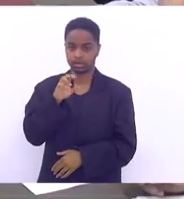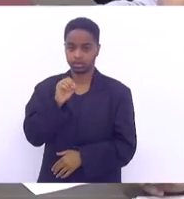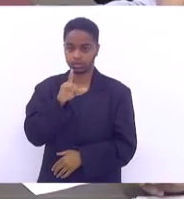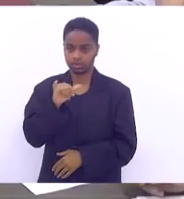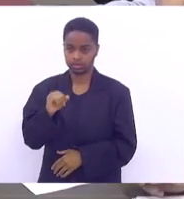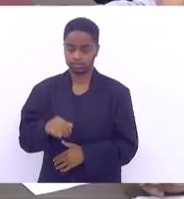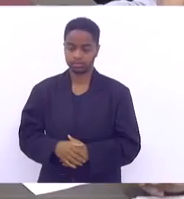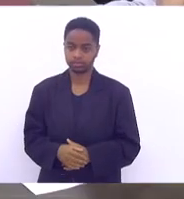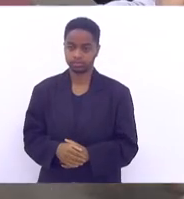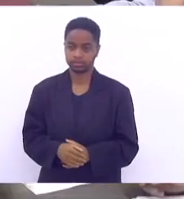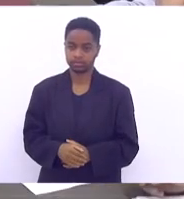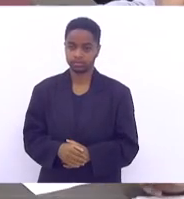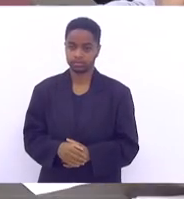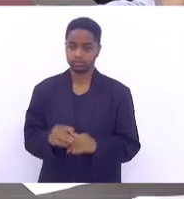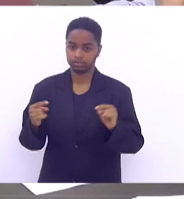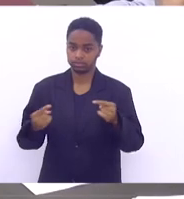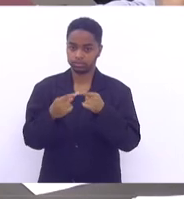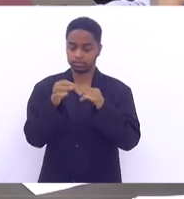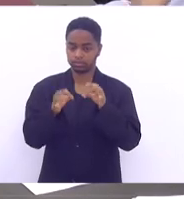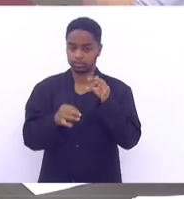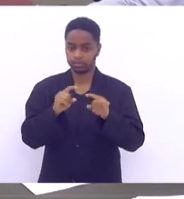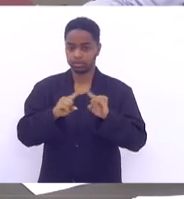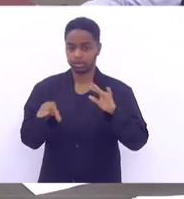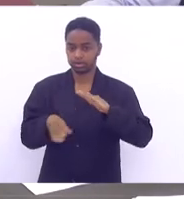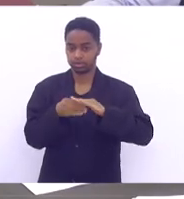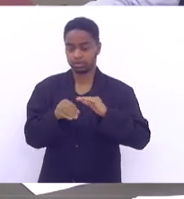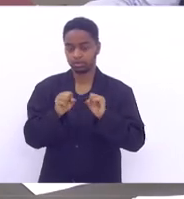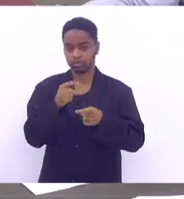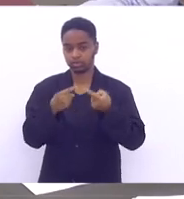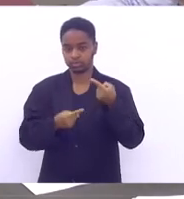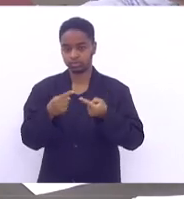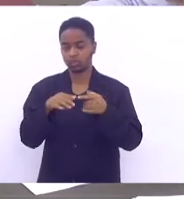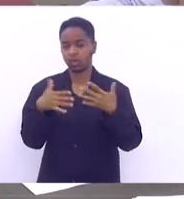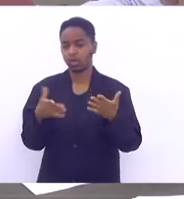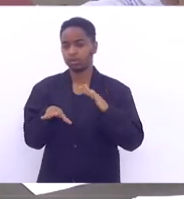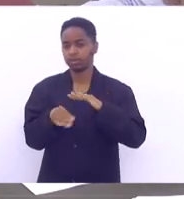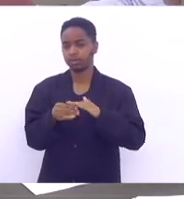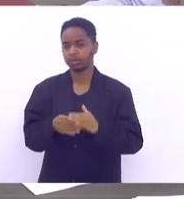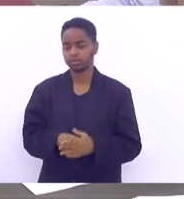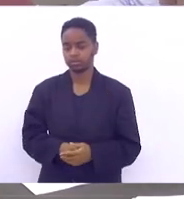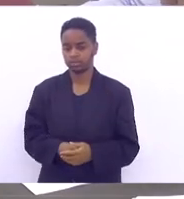Senhor presidente, pela juridicidade com emenda. Em discussão. Qual a emenda,